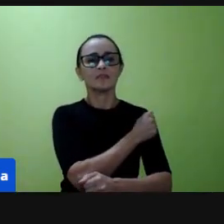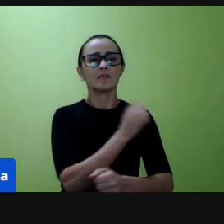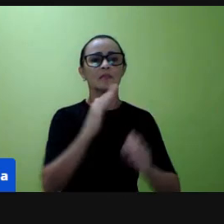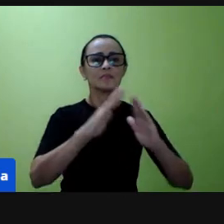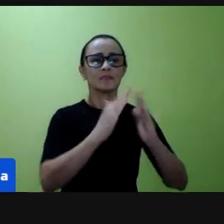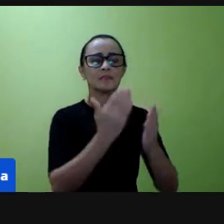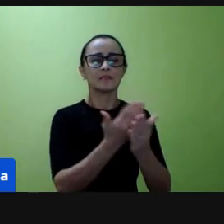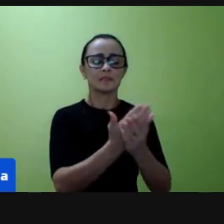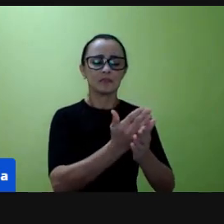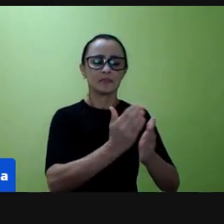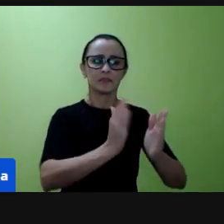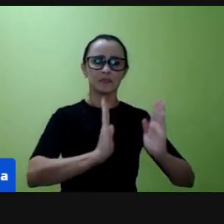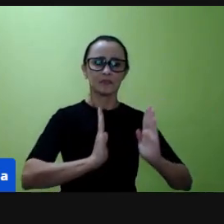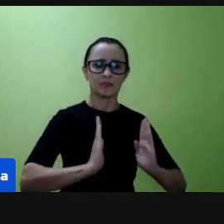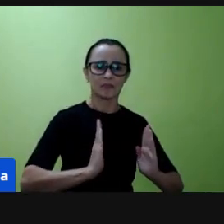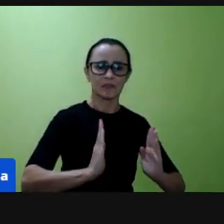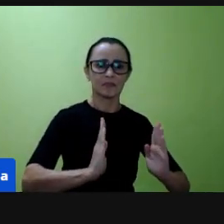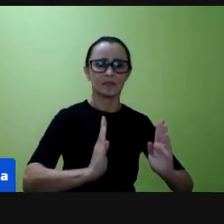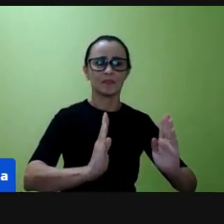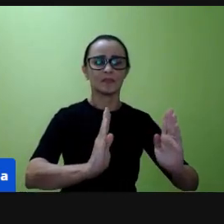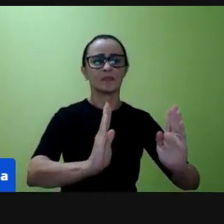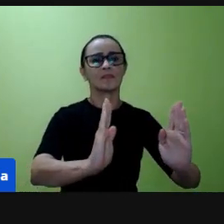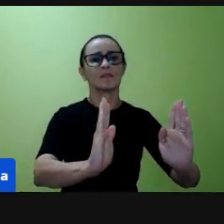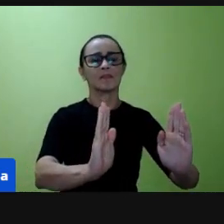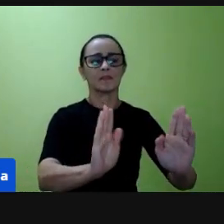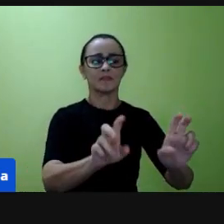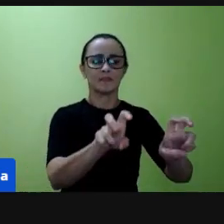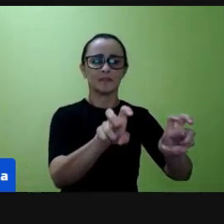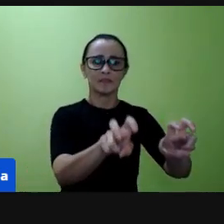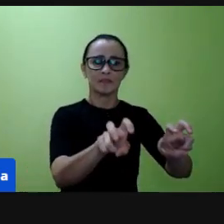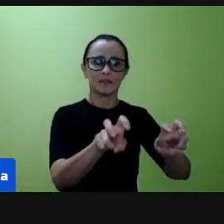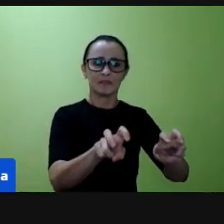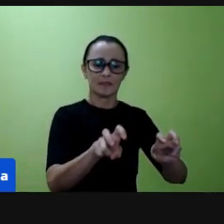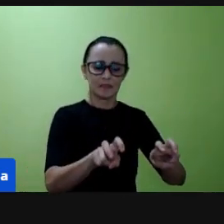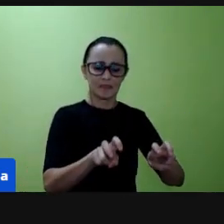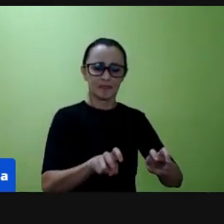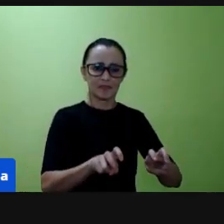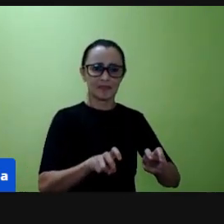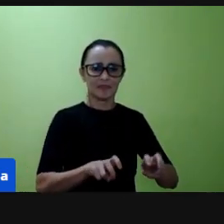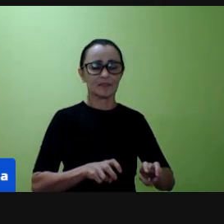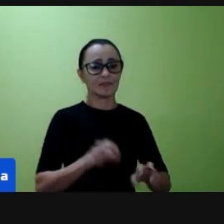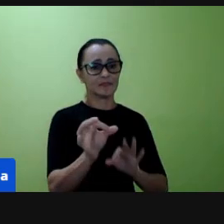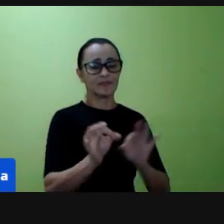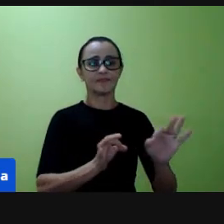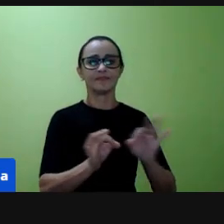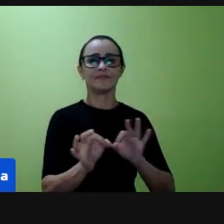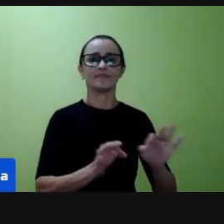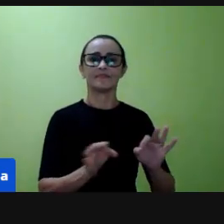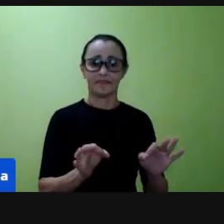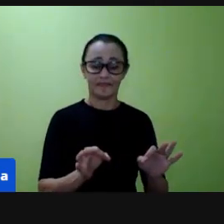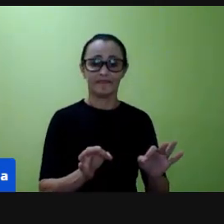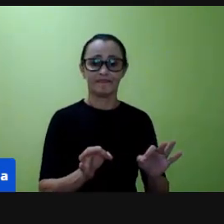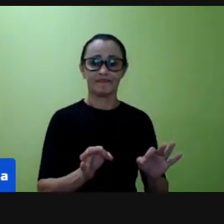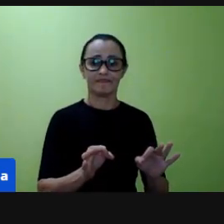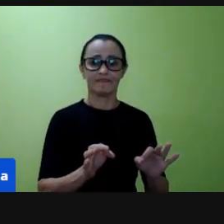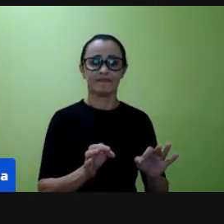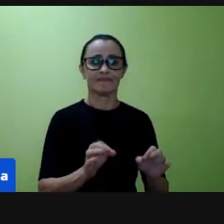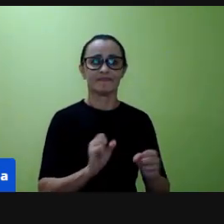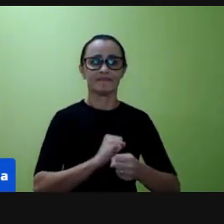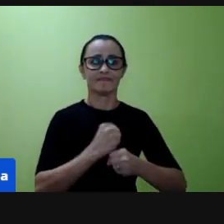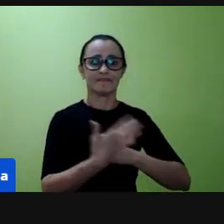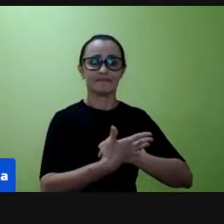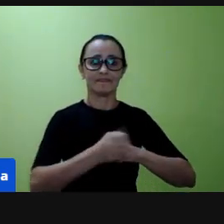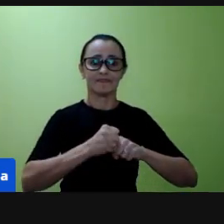com as suas 40 carteirinhas arrumadinhas ou dispostas de determinada forma. A pandemia subverteu, né? O meu